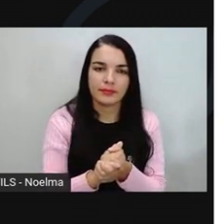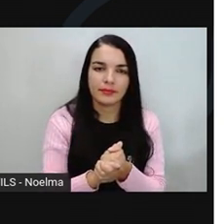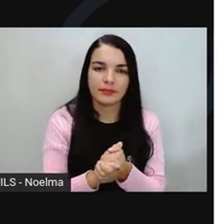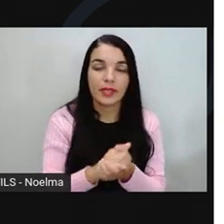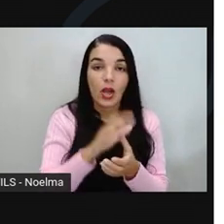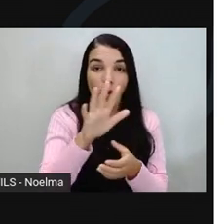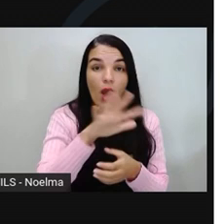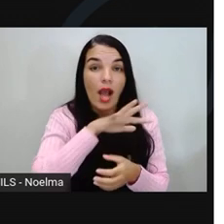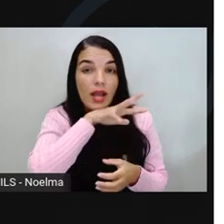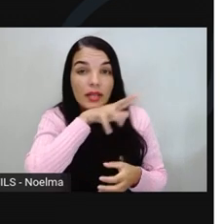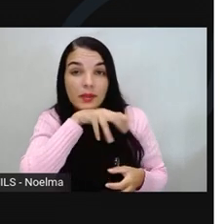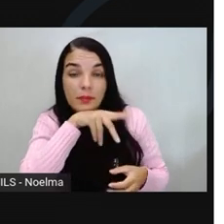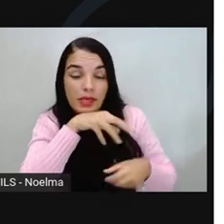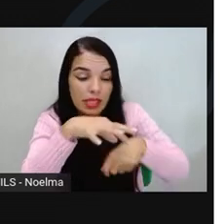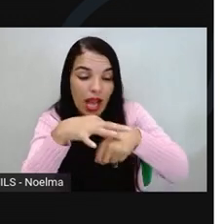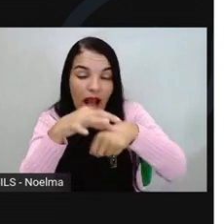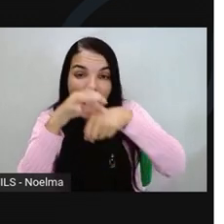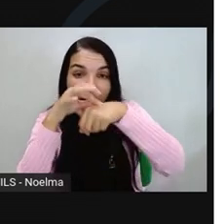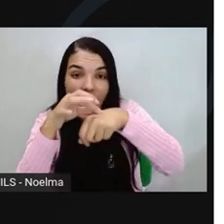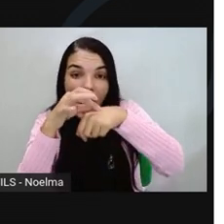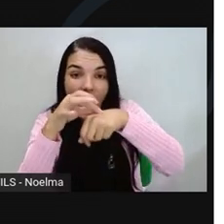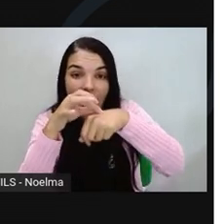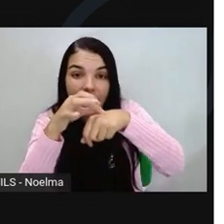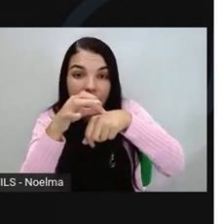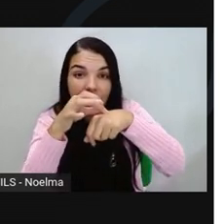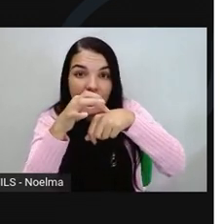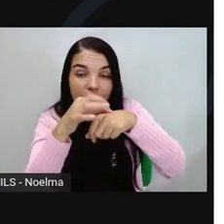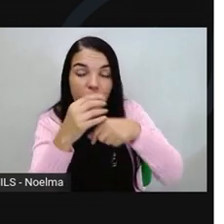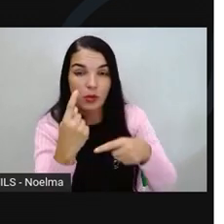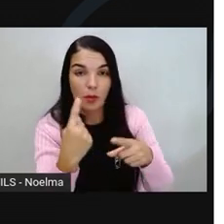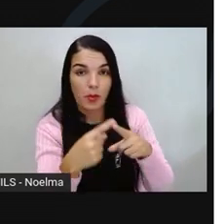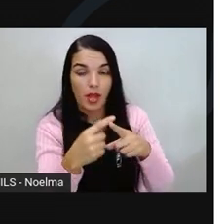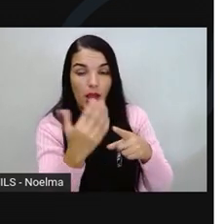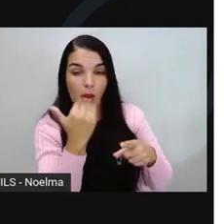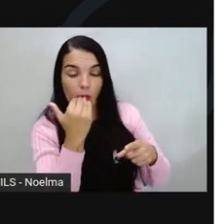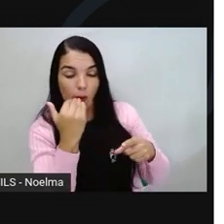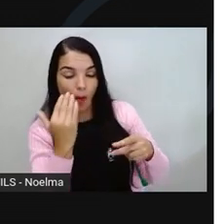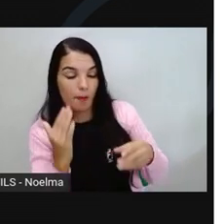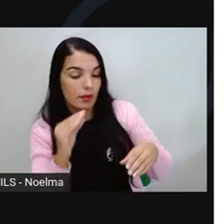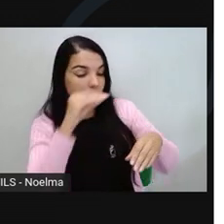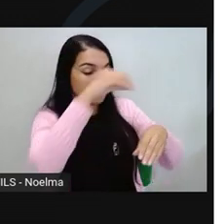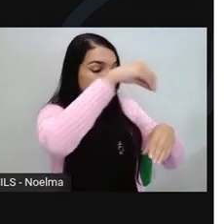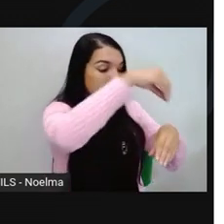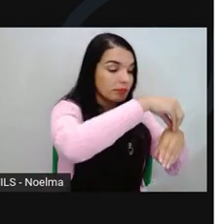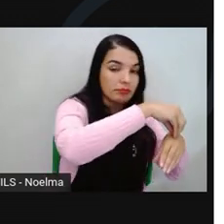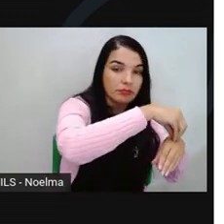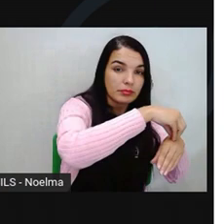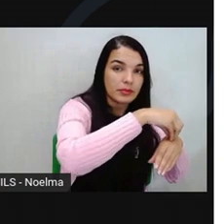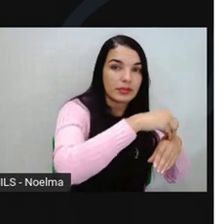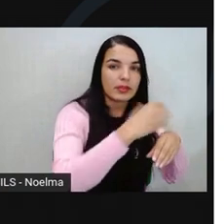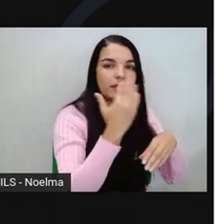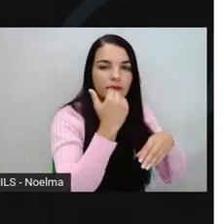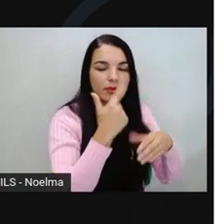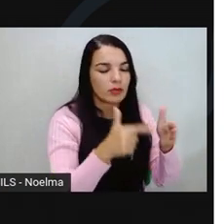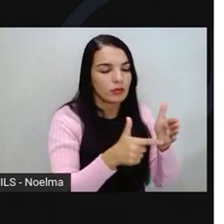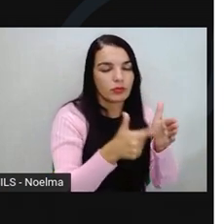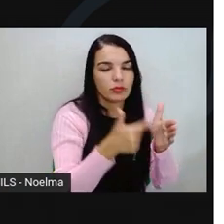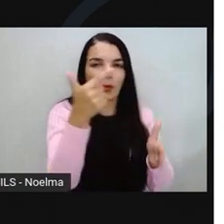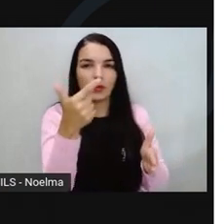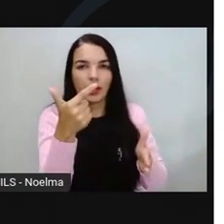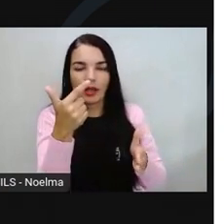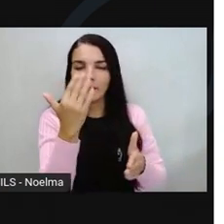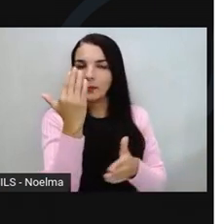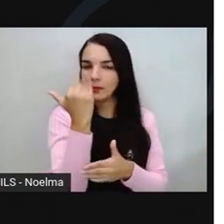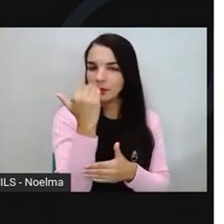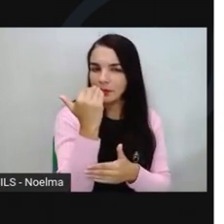Os carnívoros, por se alimentarem de herbívoros, são classificados como consumidores secundários.